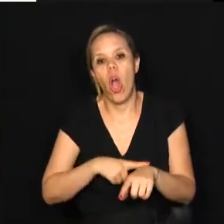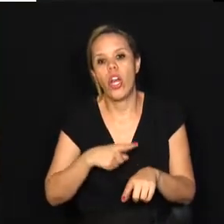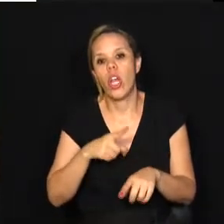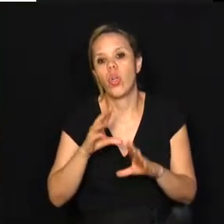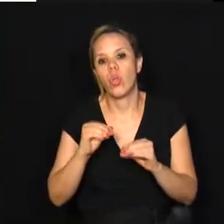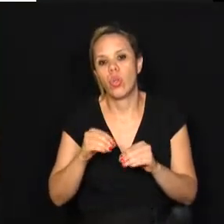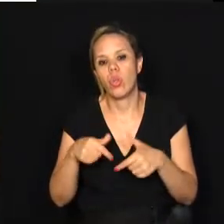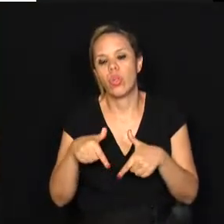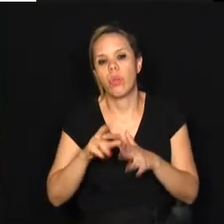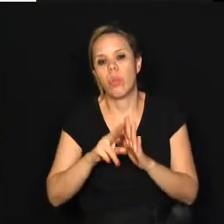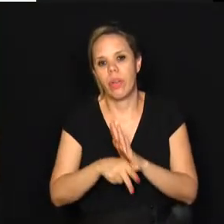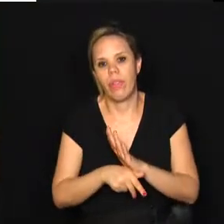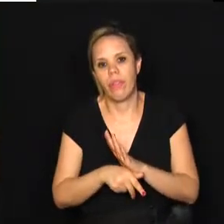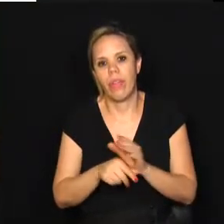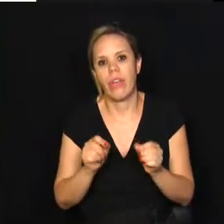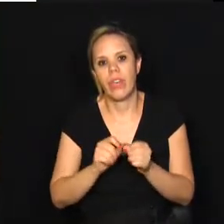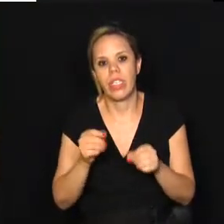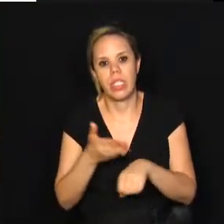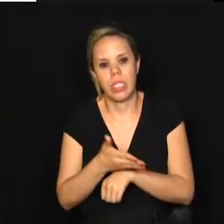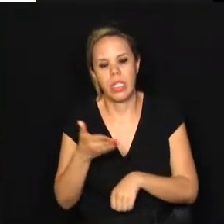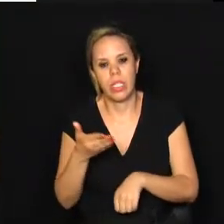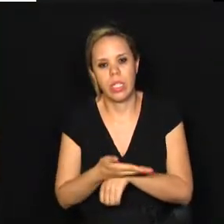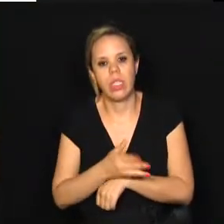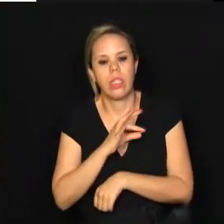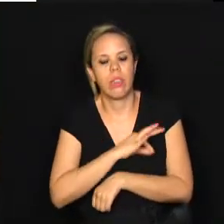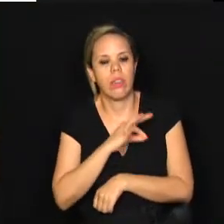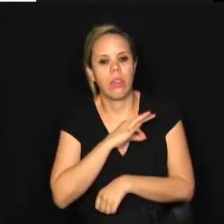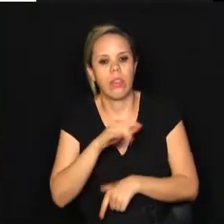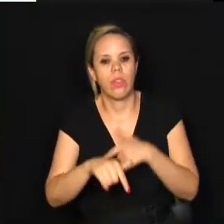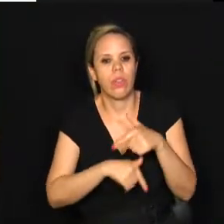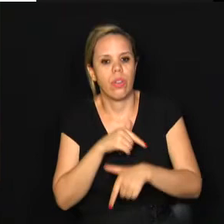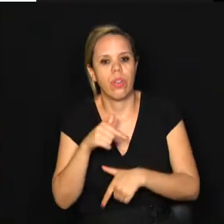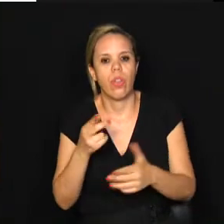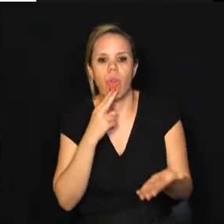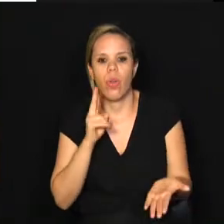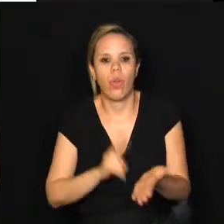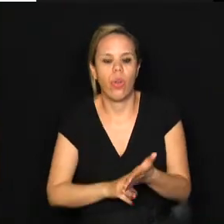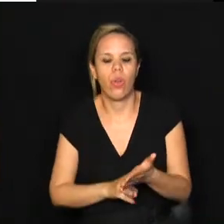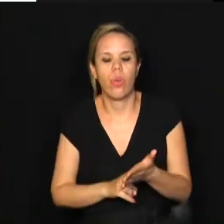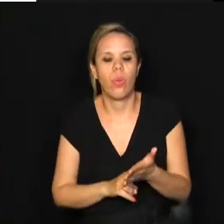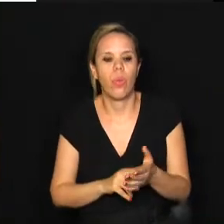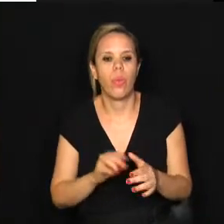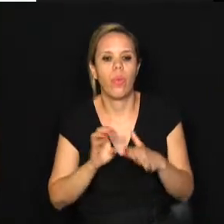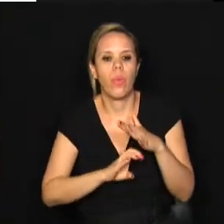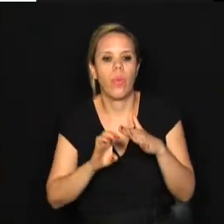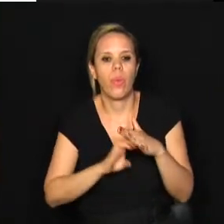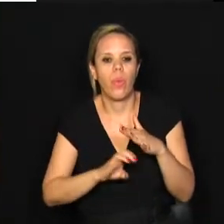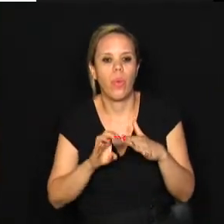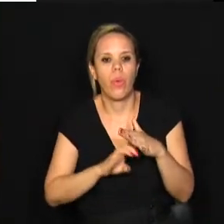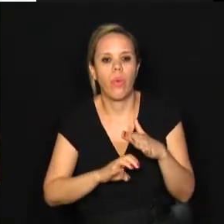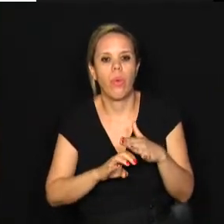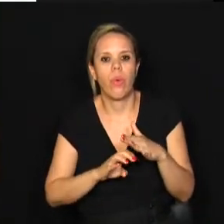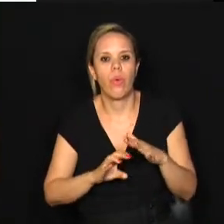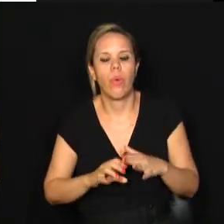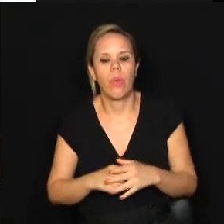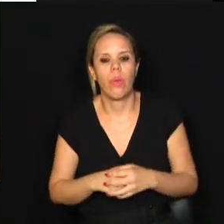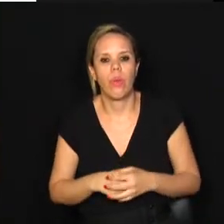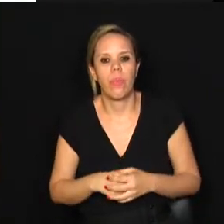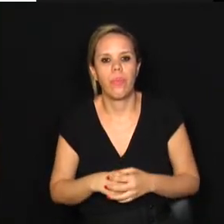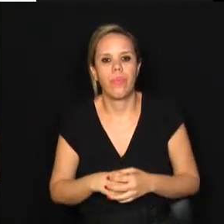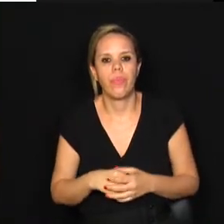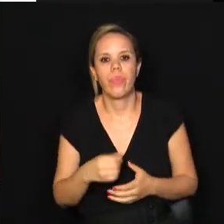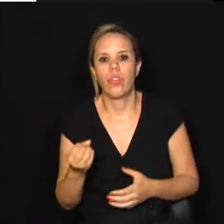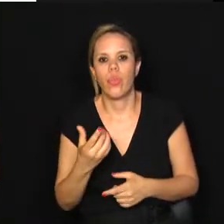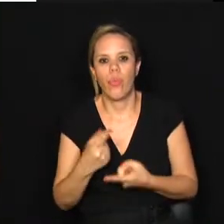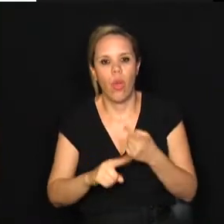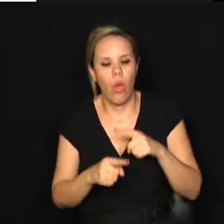outros que faziam parte já da remuneração dos trabalhadores dos Correios, e que a empresa, de forma unilateral e sem um novo acordo